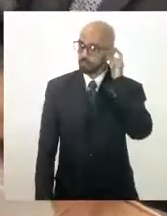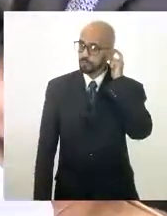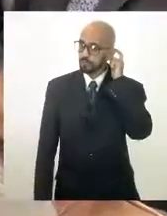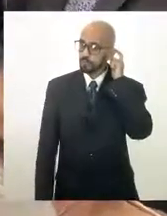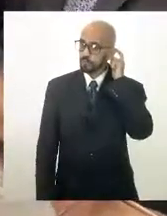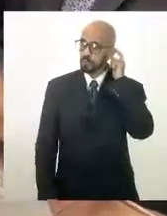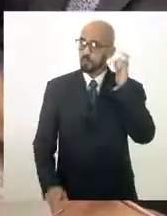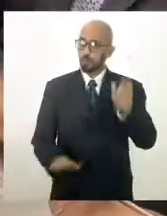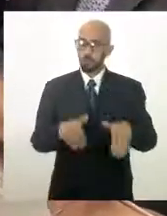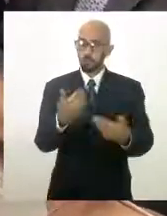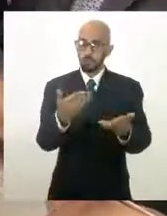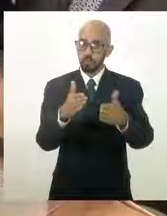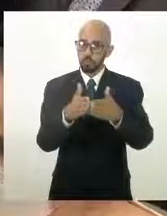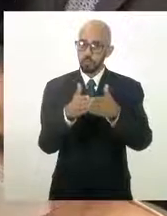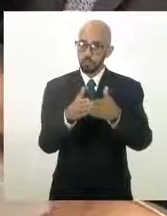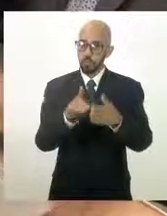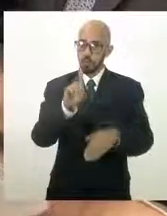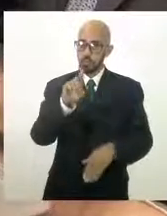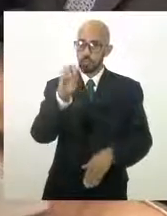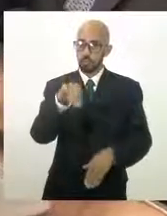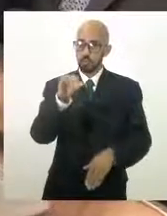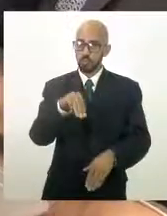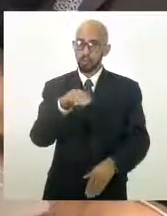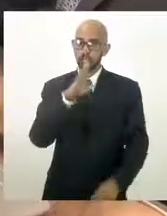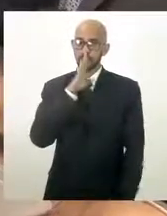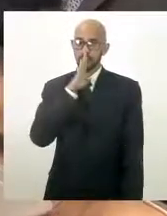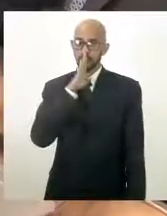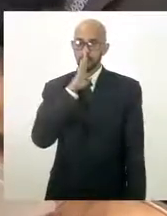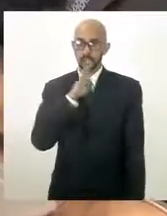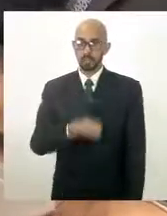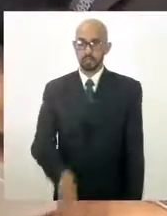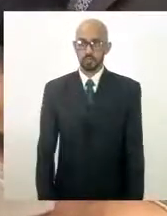Por favor, minuto de silêncio.